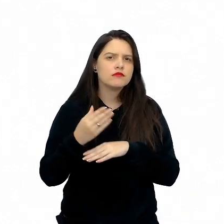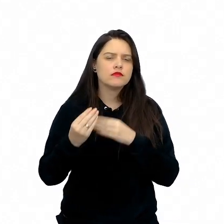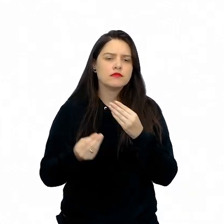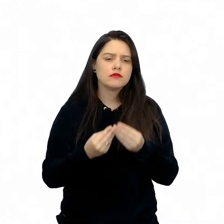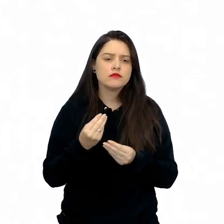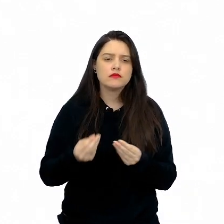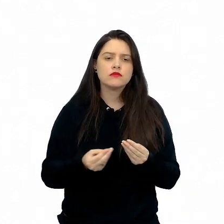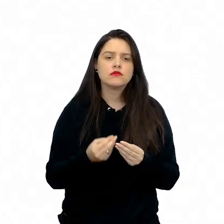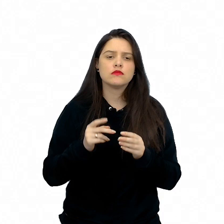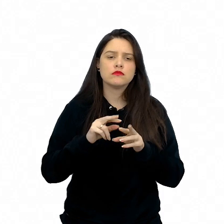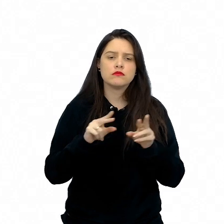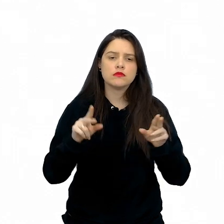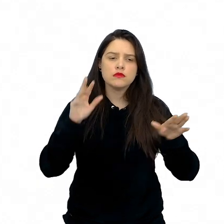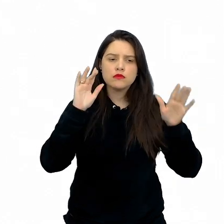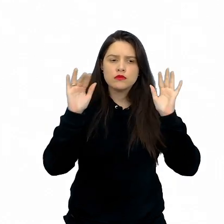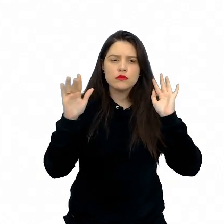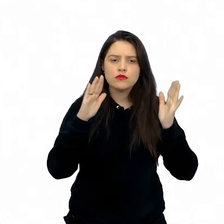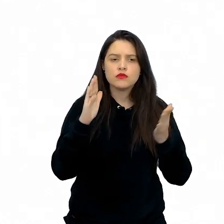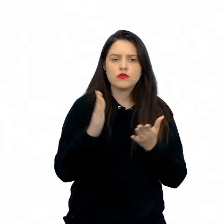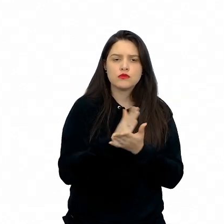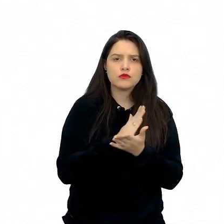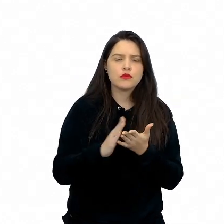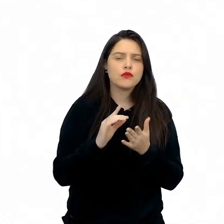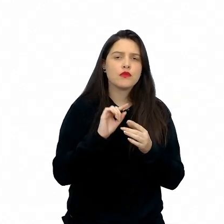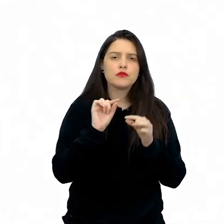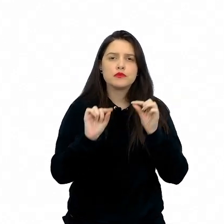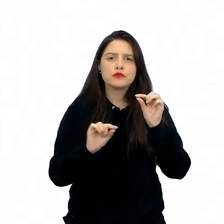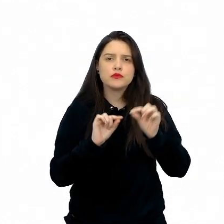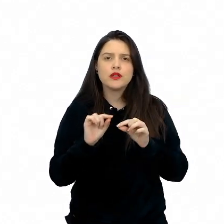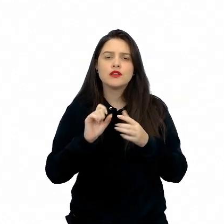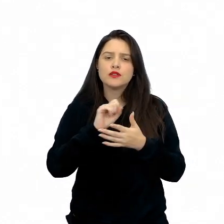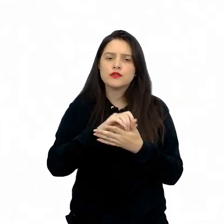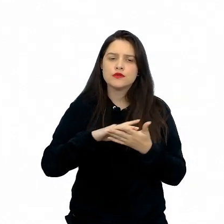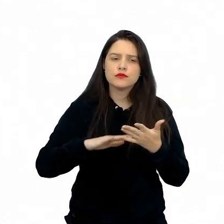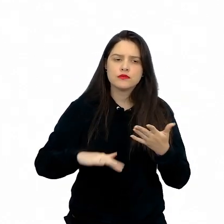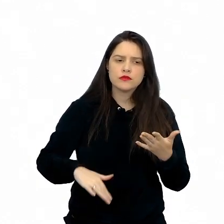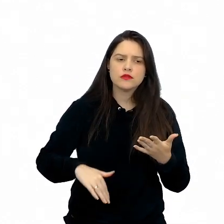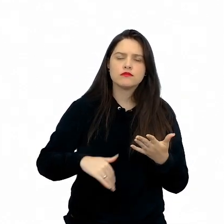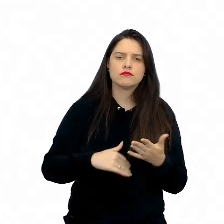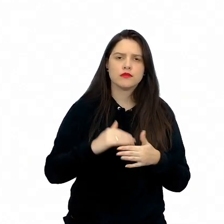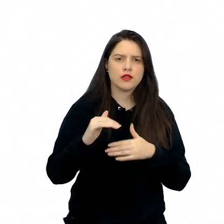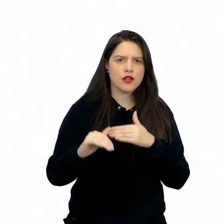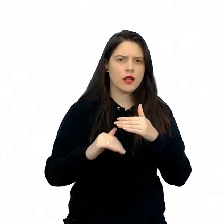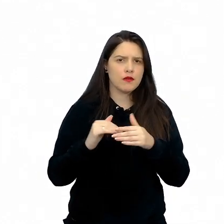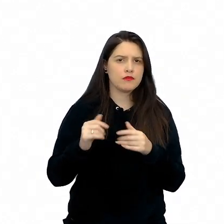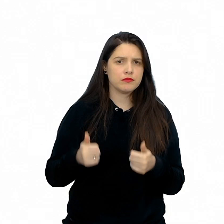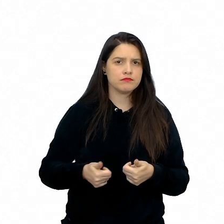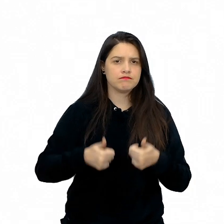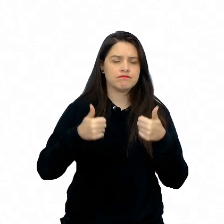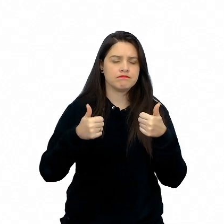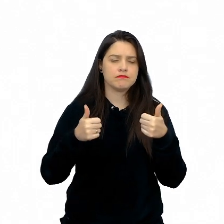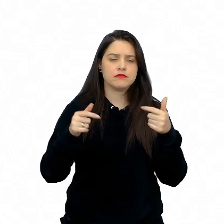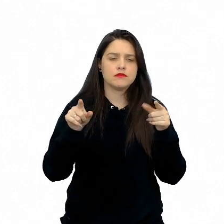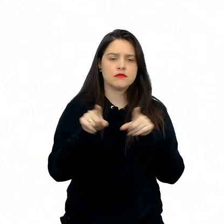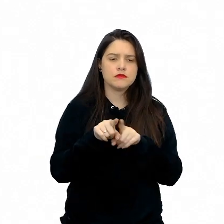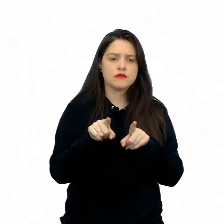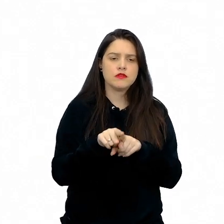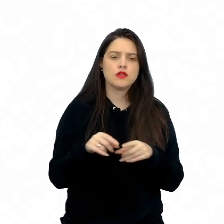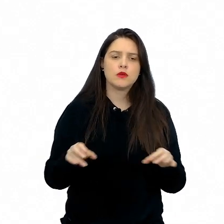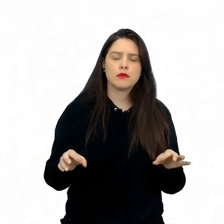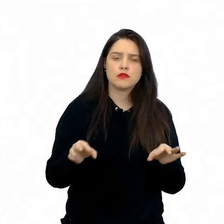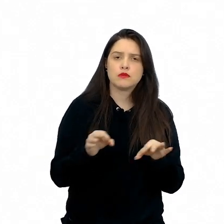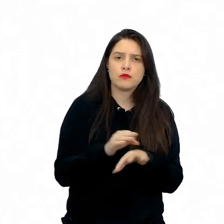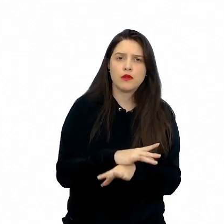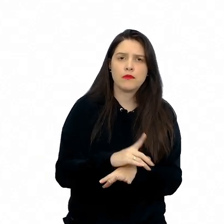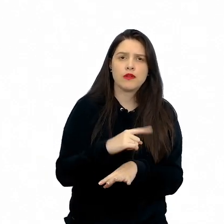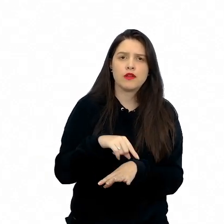F6? Sim. Analisamos como? Nós olhamos algumas atividades, uma mais simples, a outra mais complexa,